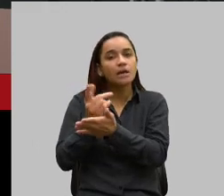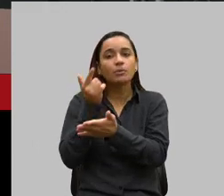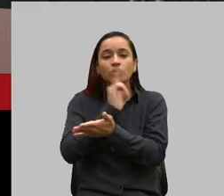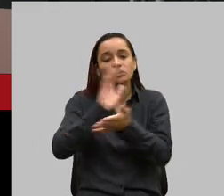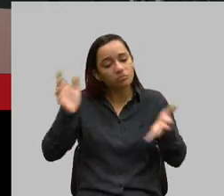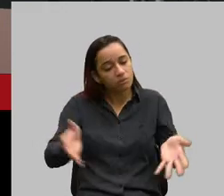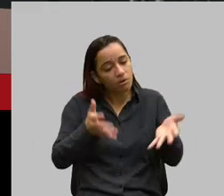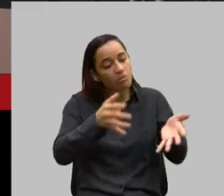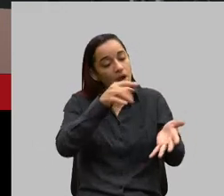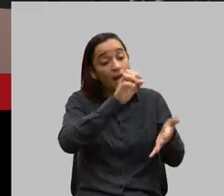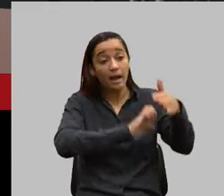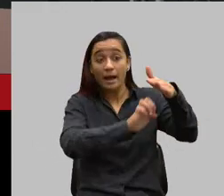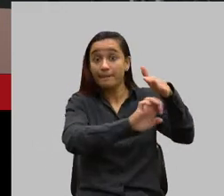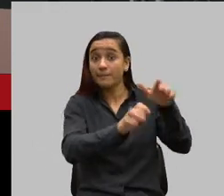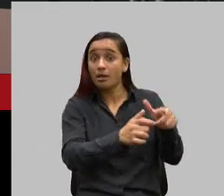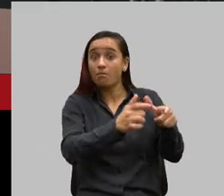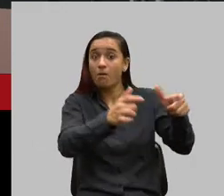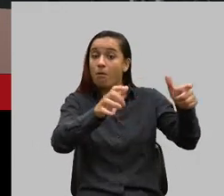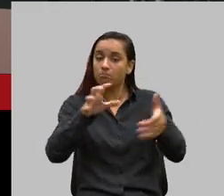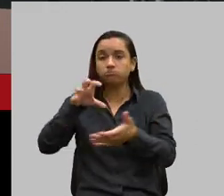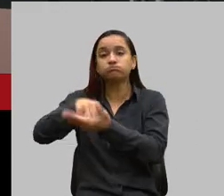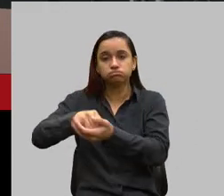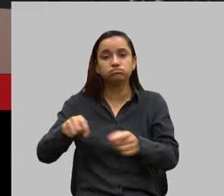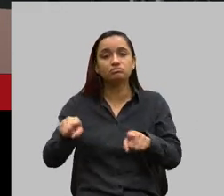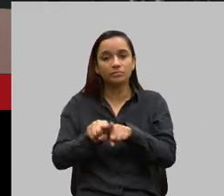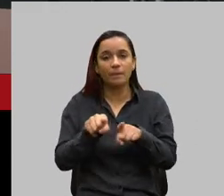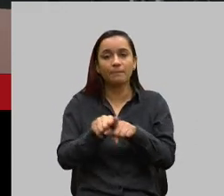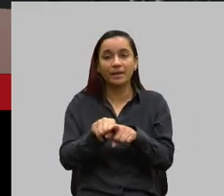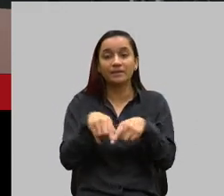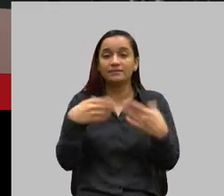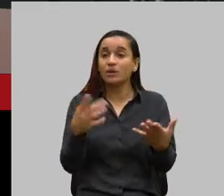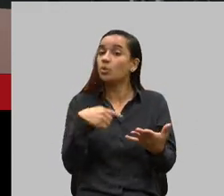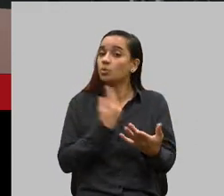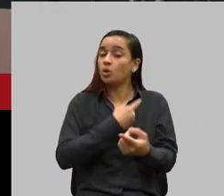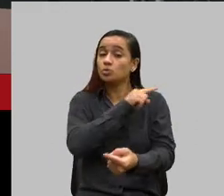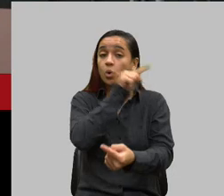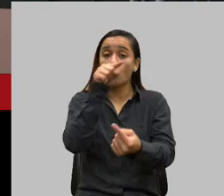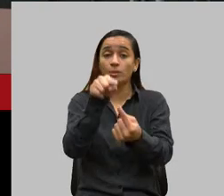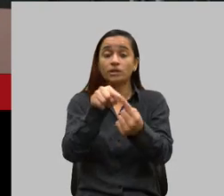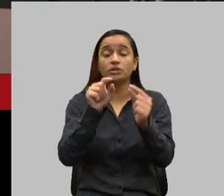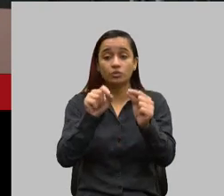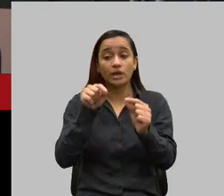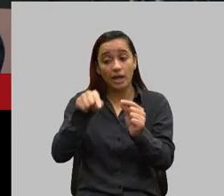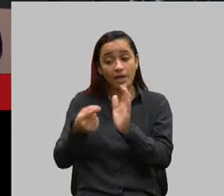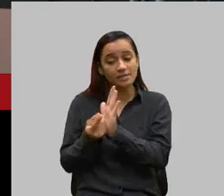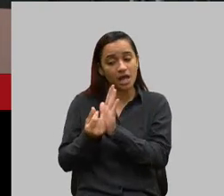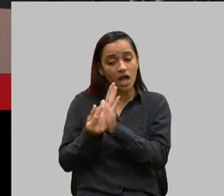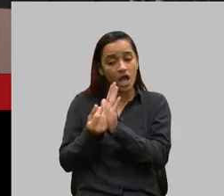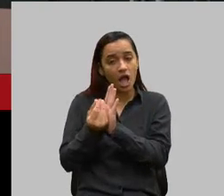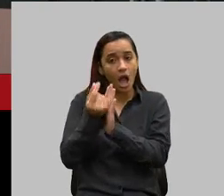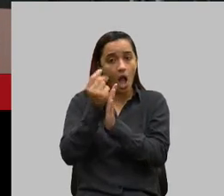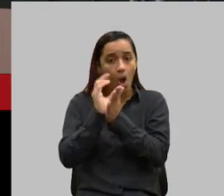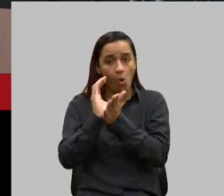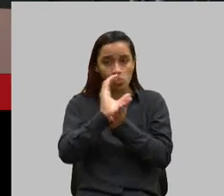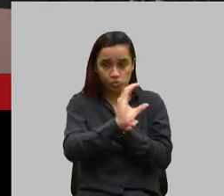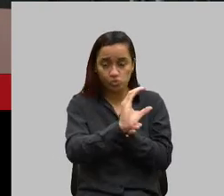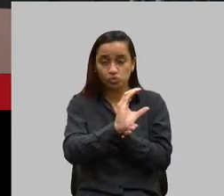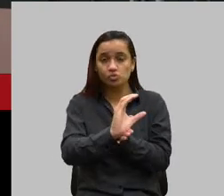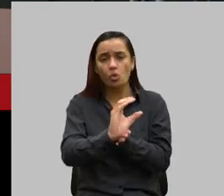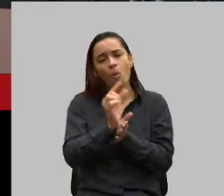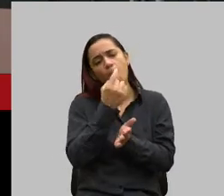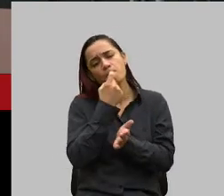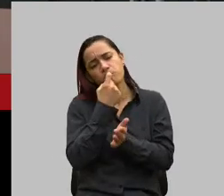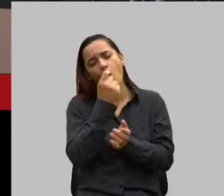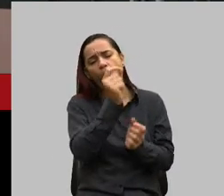empresas e o nosso grande objetivo é que esse recurso que pouca gente conhece